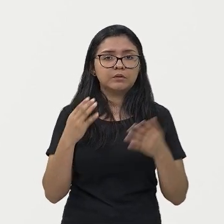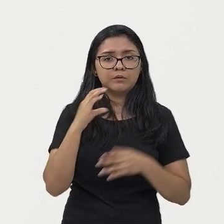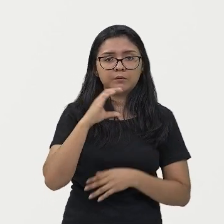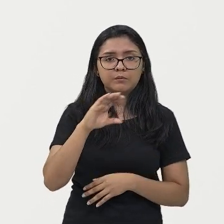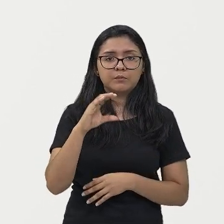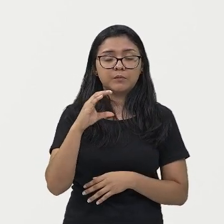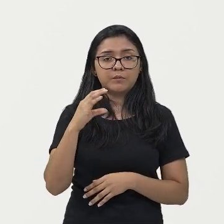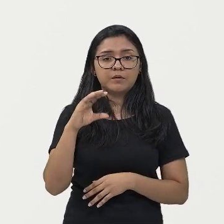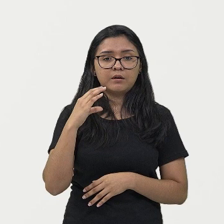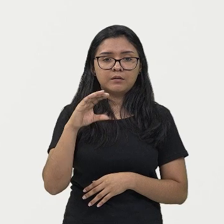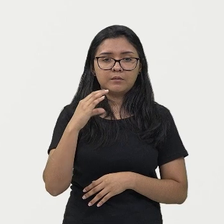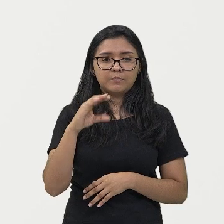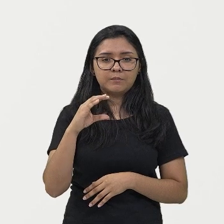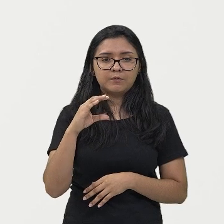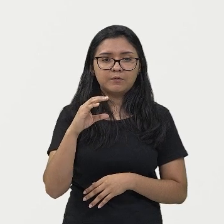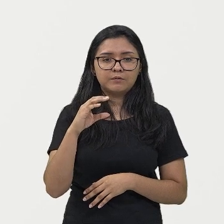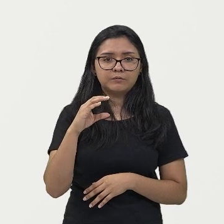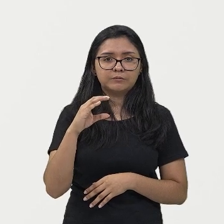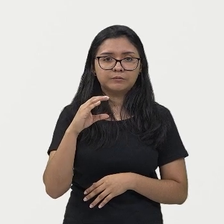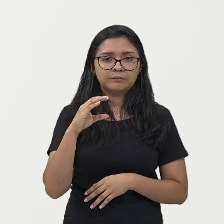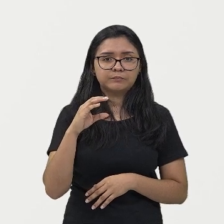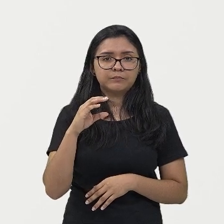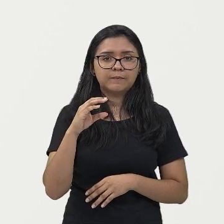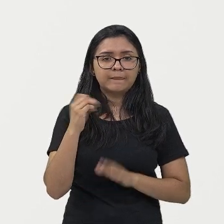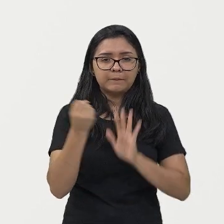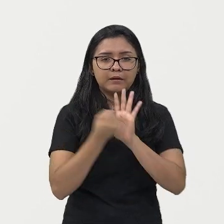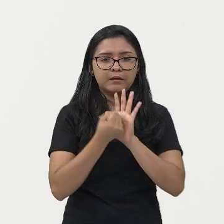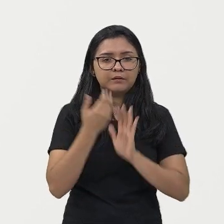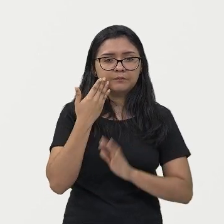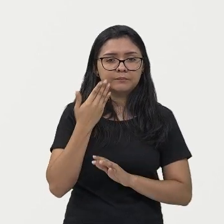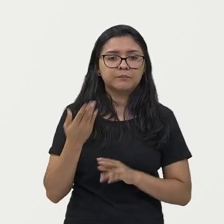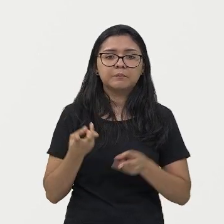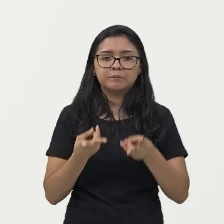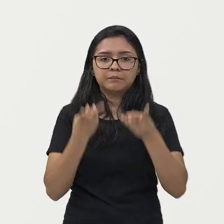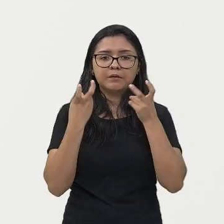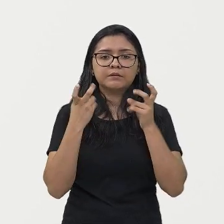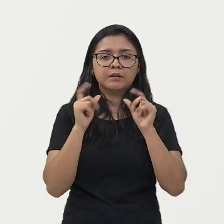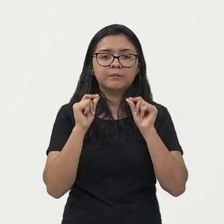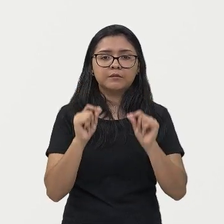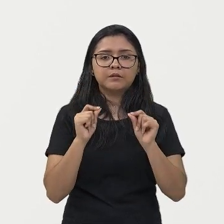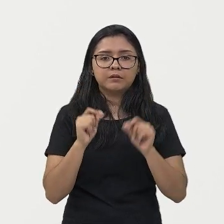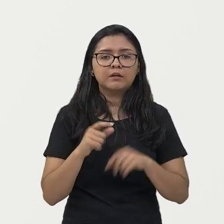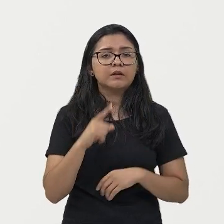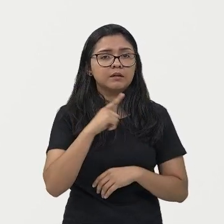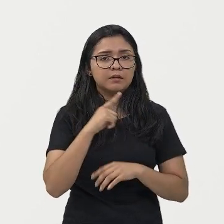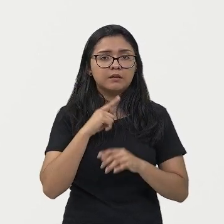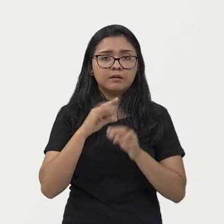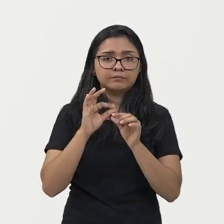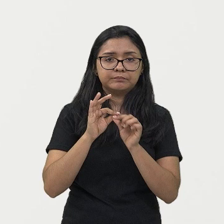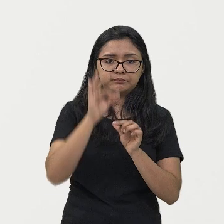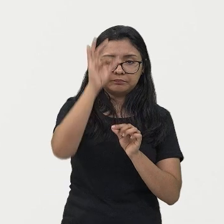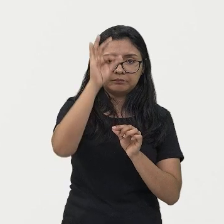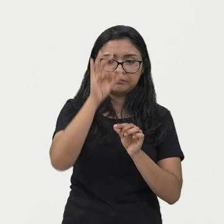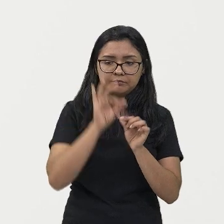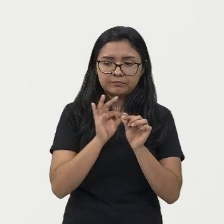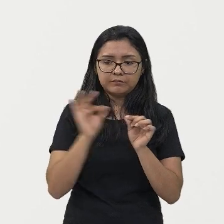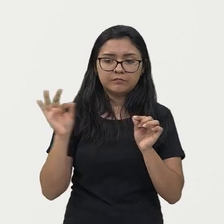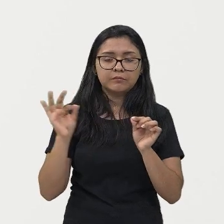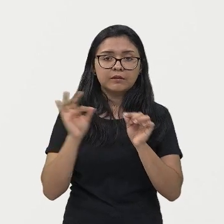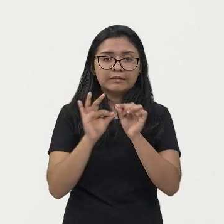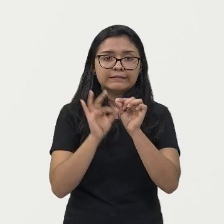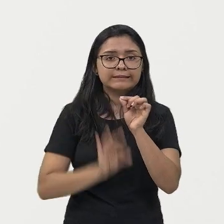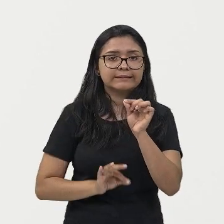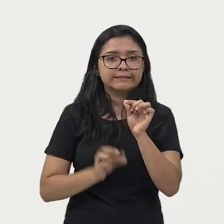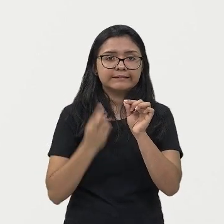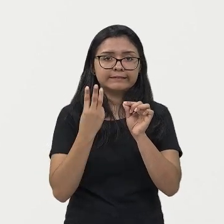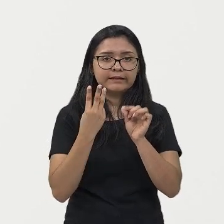com asterisco, a gente percebe que ele está fazendo ligações com 3 átomos